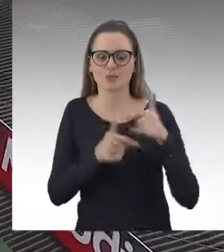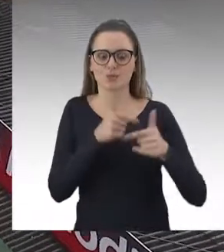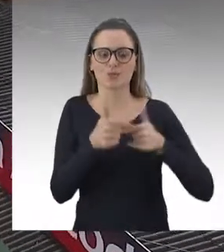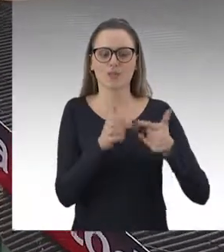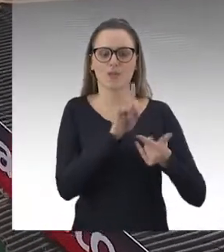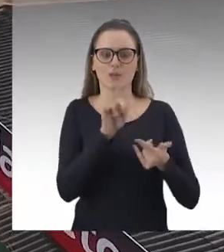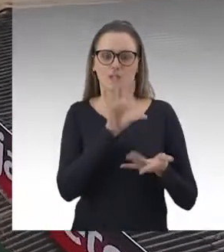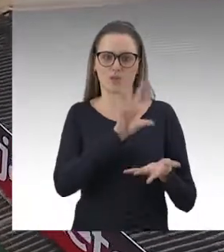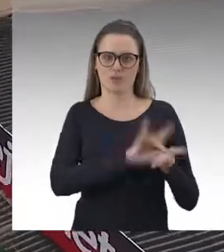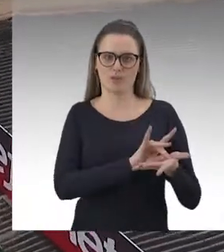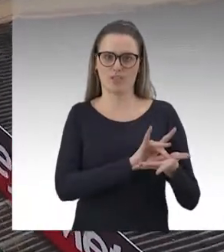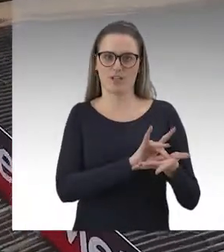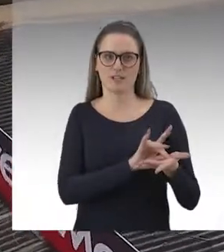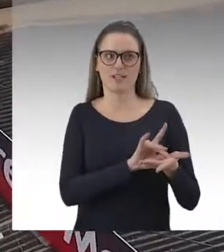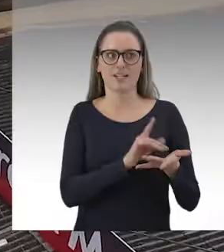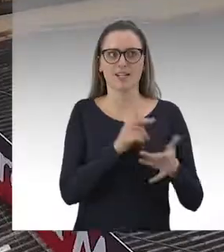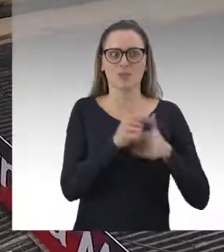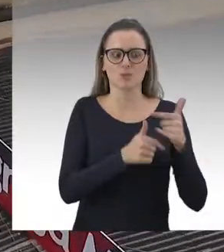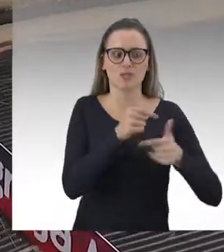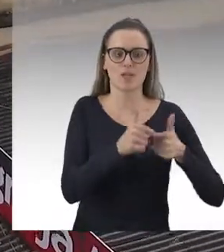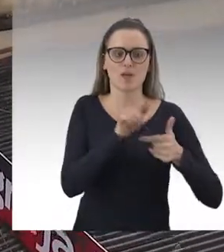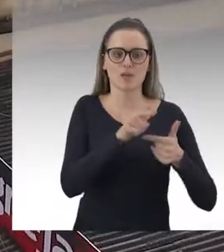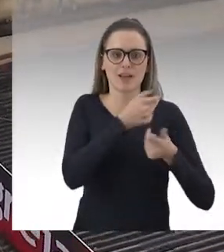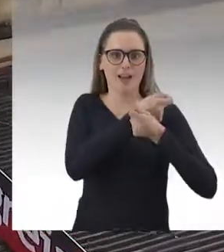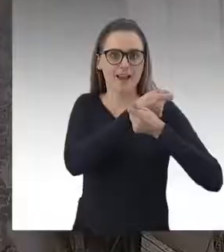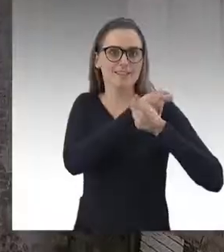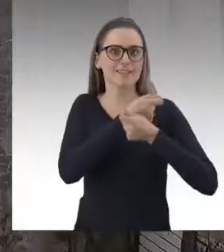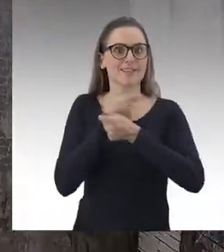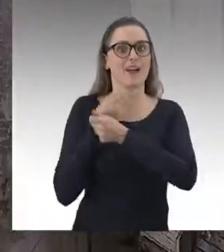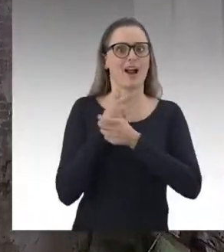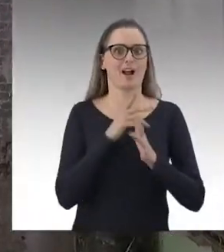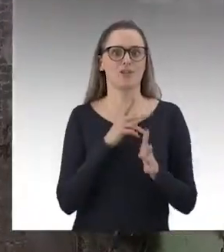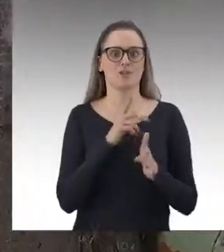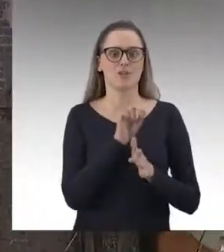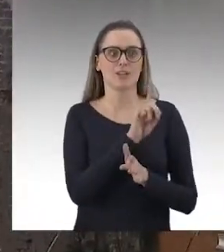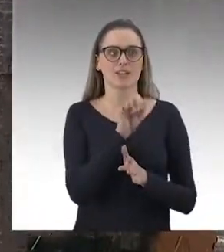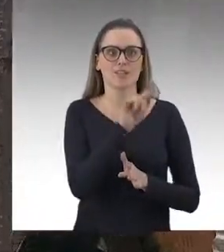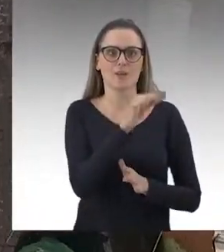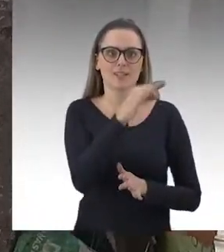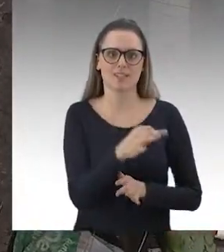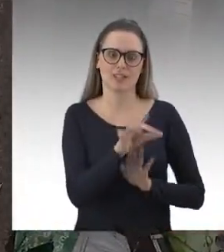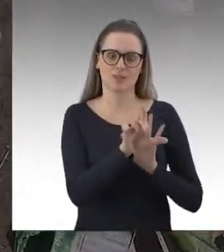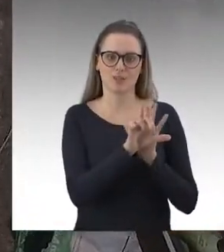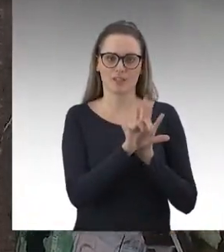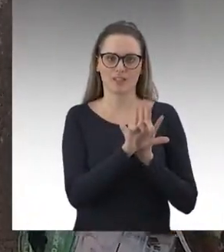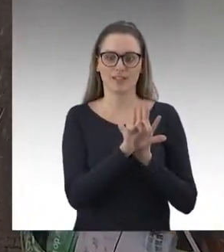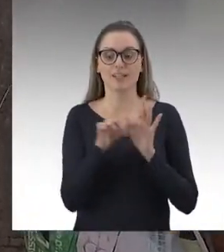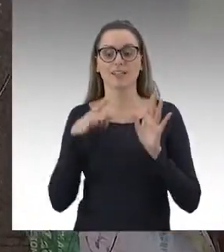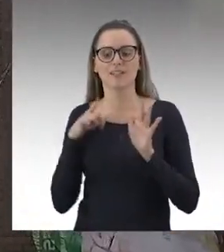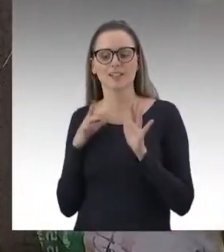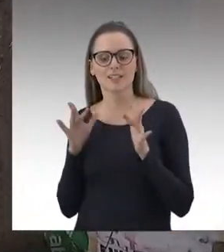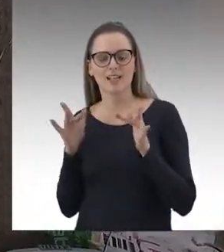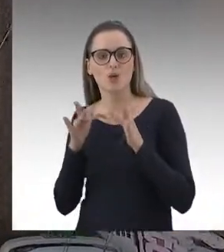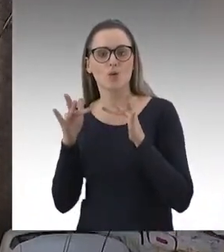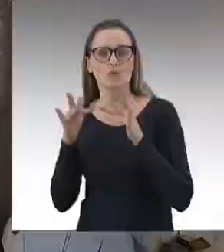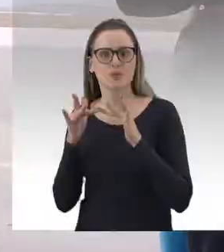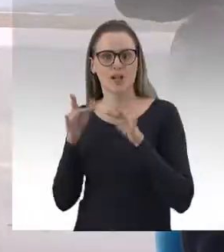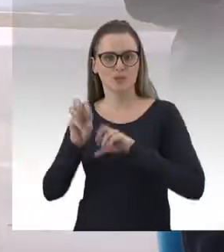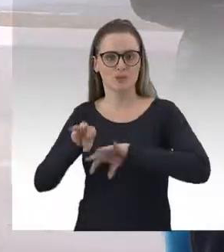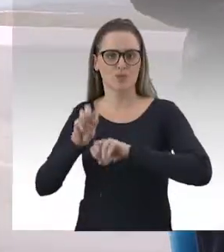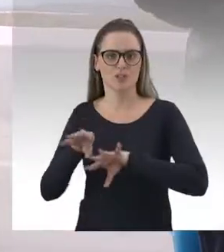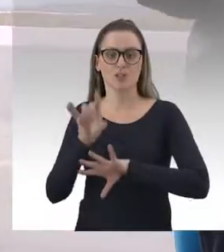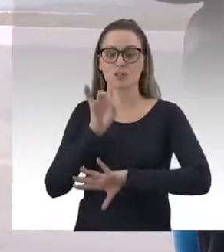daquele trabalho que oprime, do trabalho que escraviza, e vai estar vinculado principalmente à educação. Só é